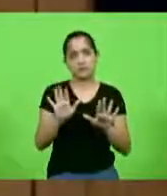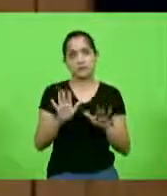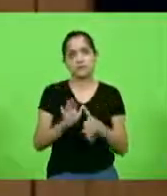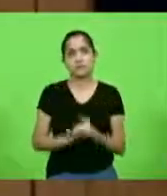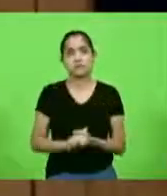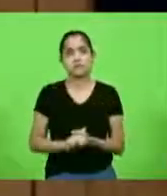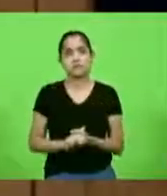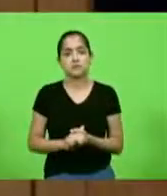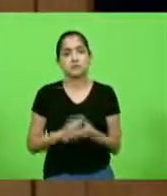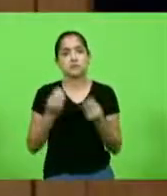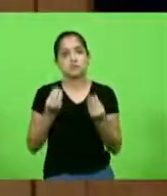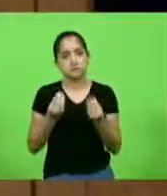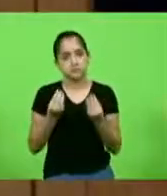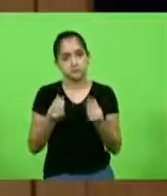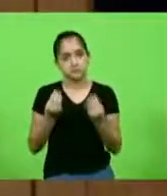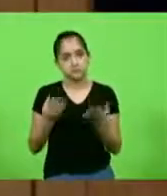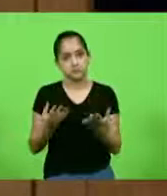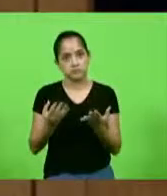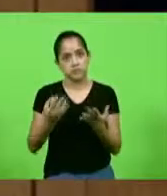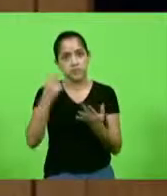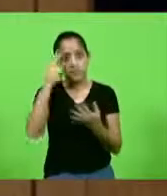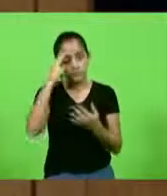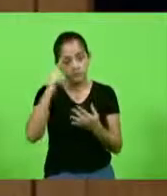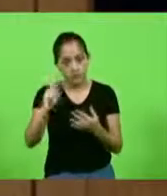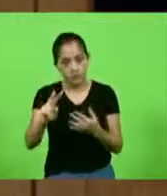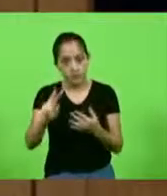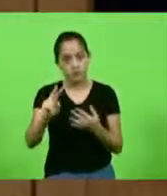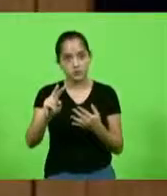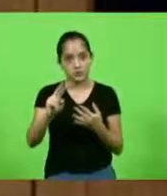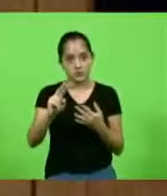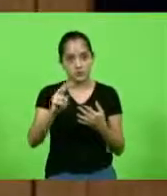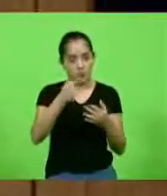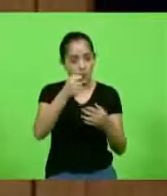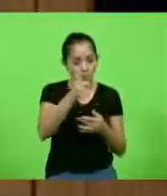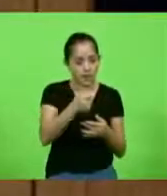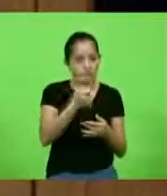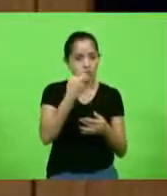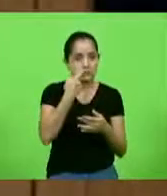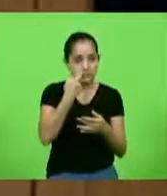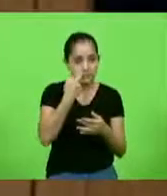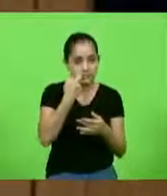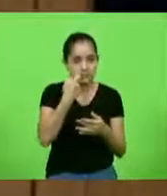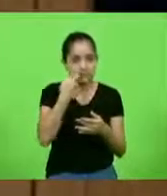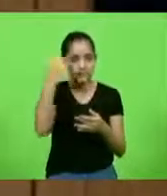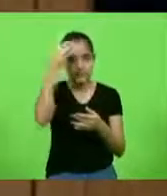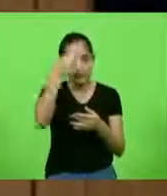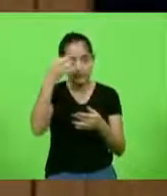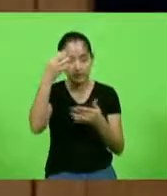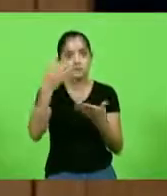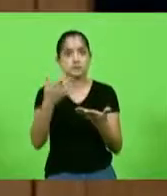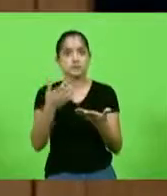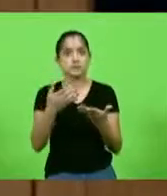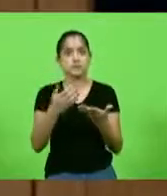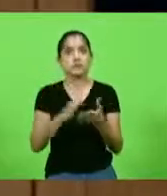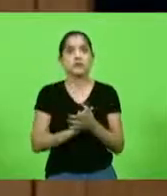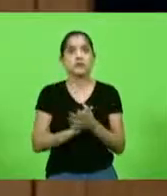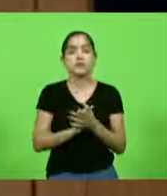Gente, está 2 dias antes da Sexta-feira Santa, domingo é a Páscoa, uma feliz Páscoa a